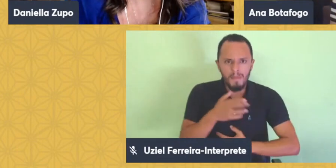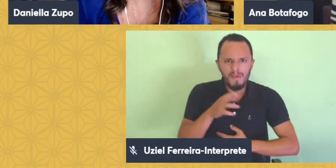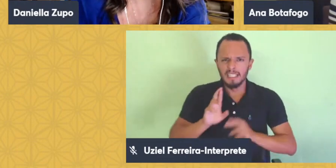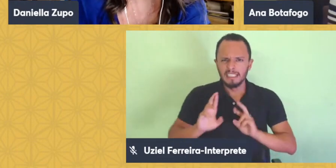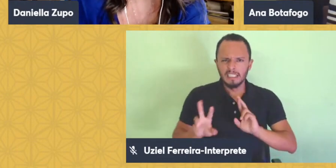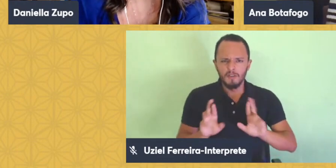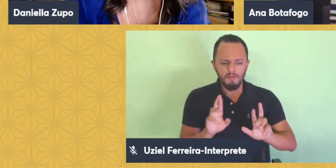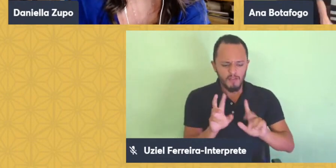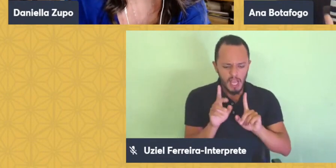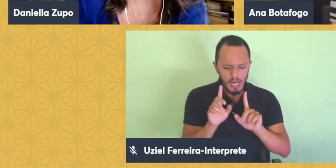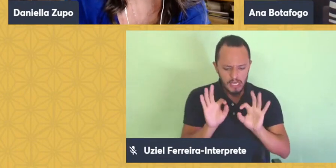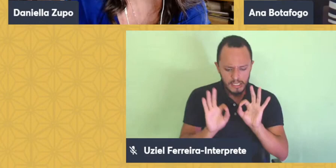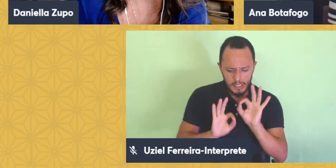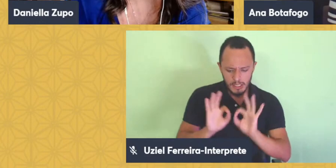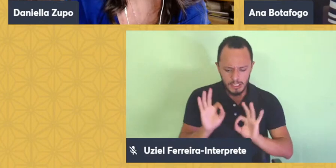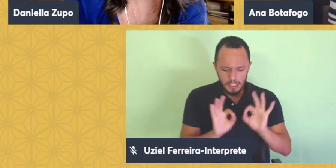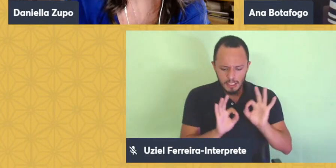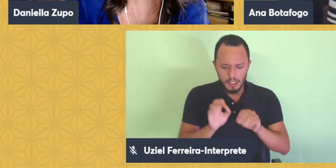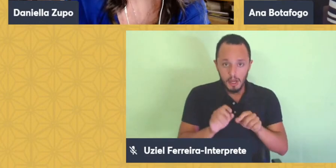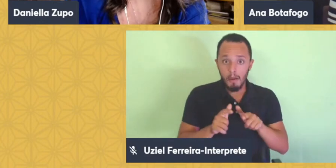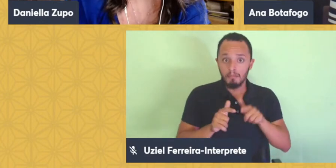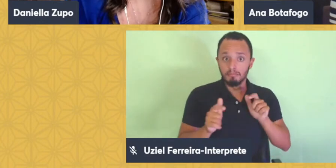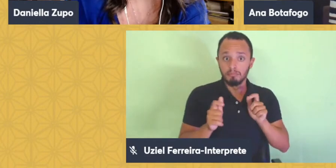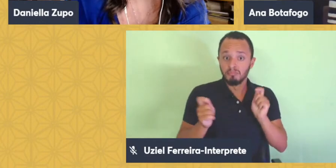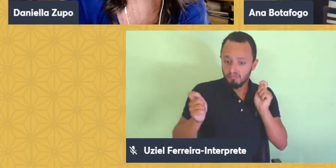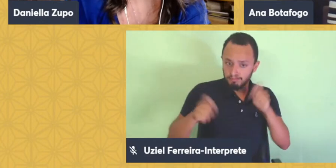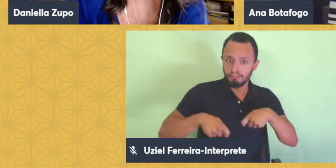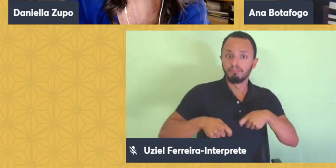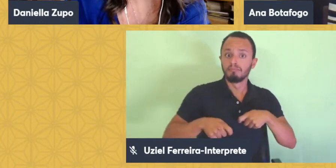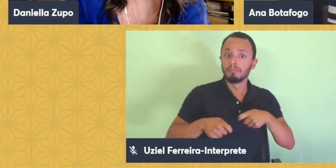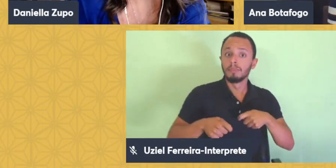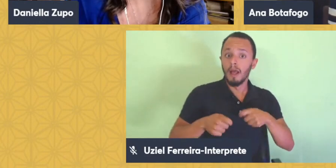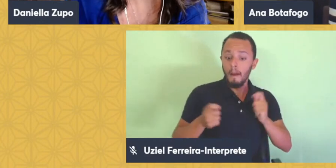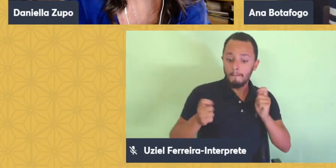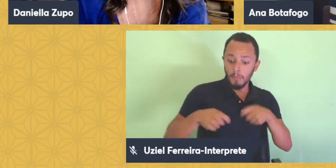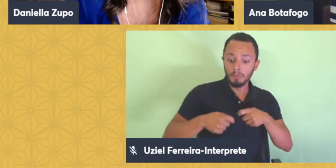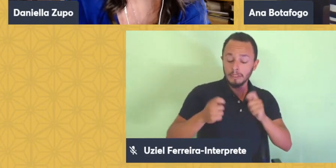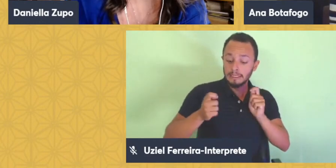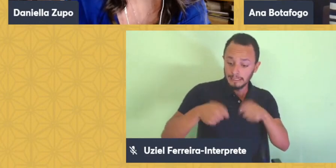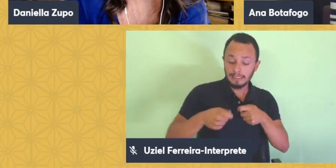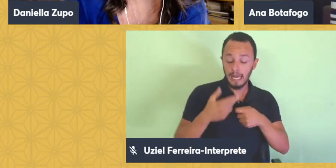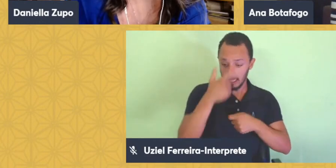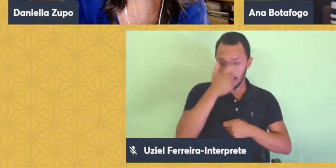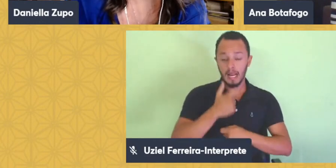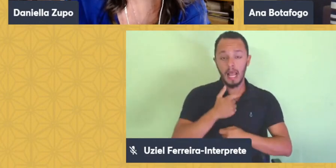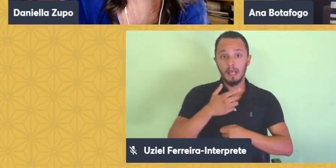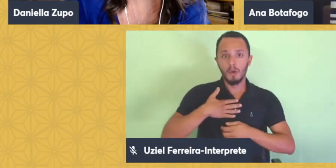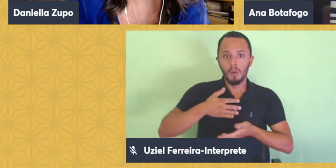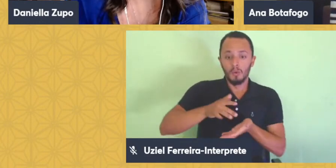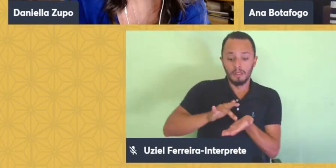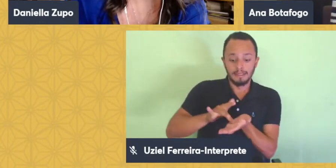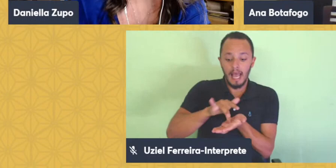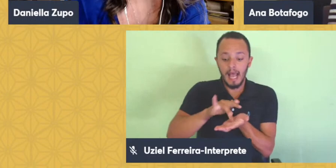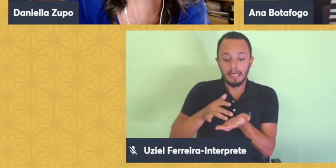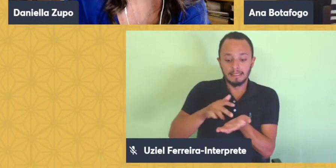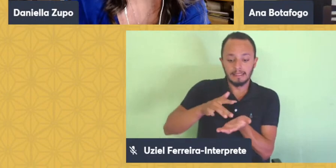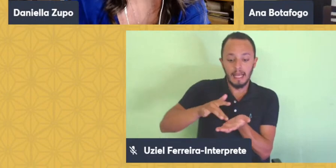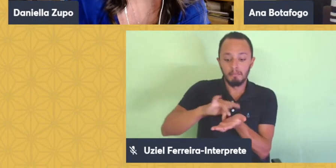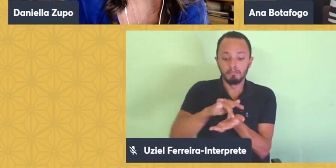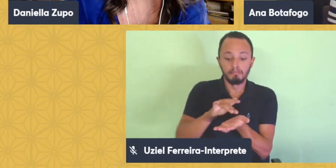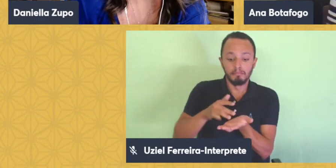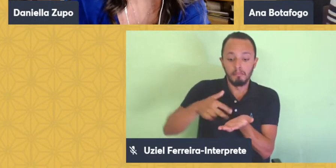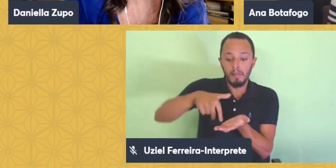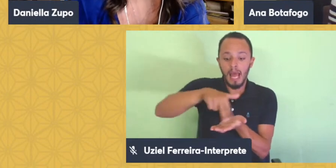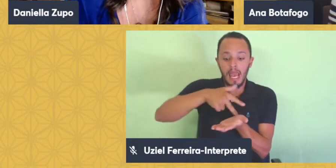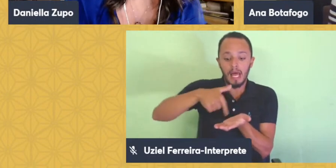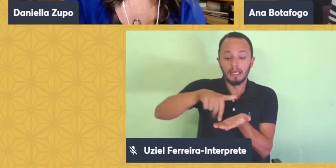diferentes a magnitude dos na e que a gente não está falando só de um corpo de dança de um corpo de bailarina no de